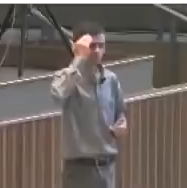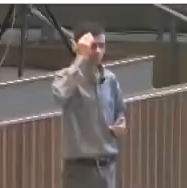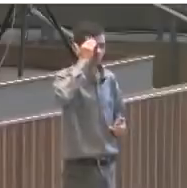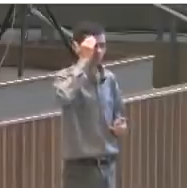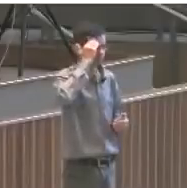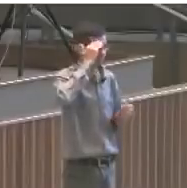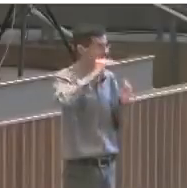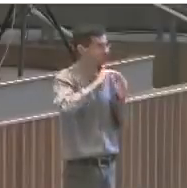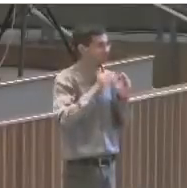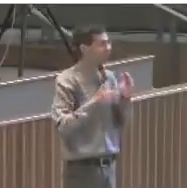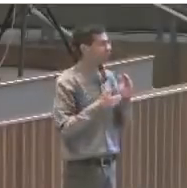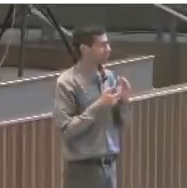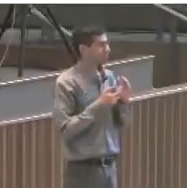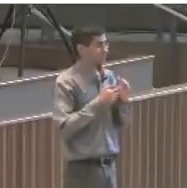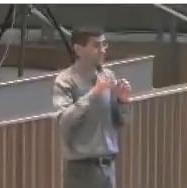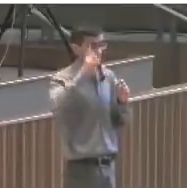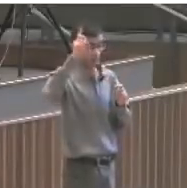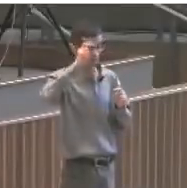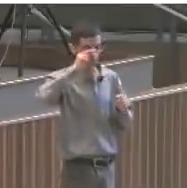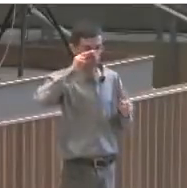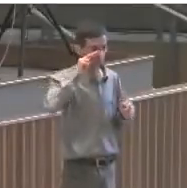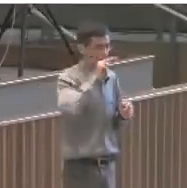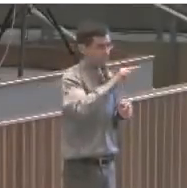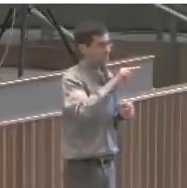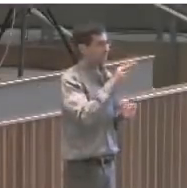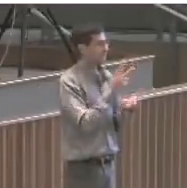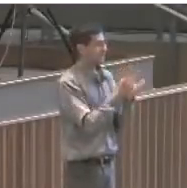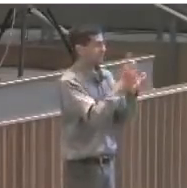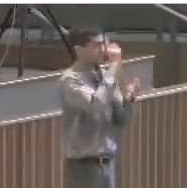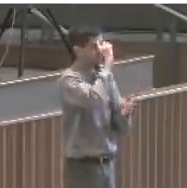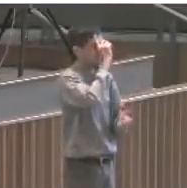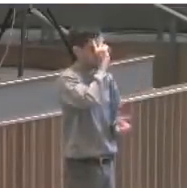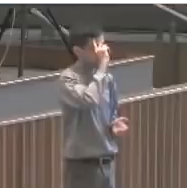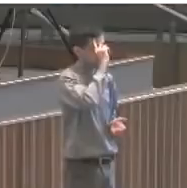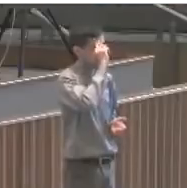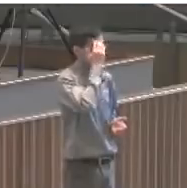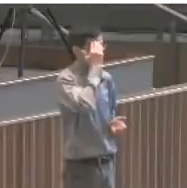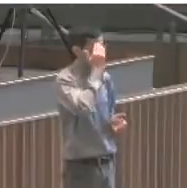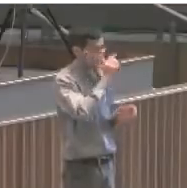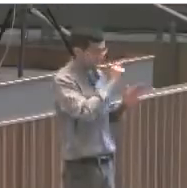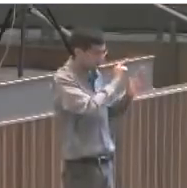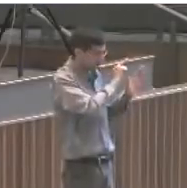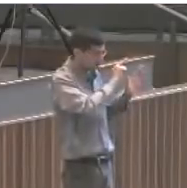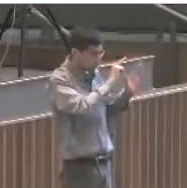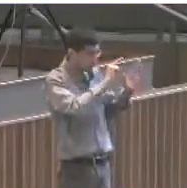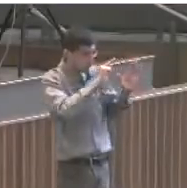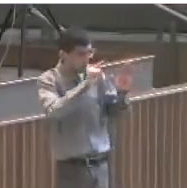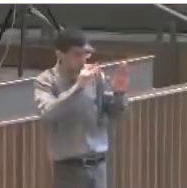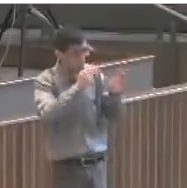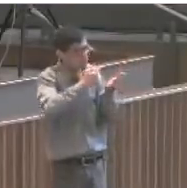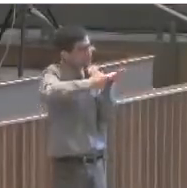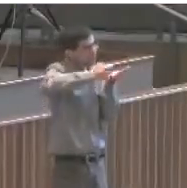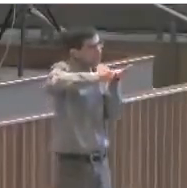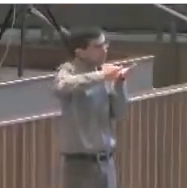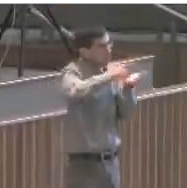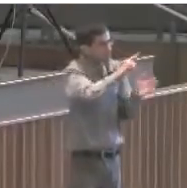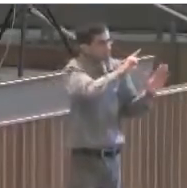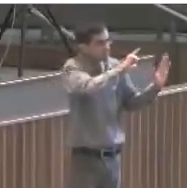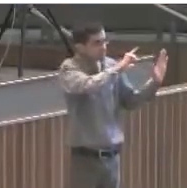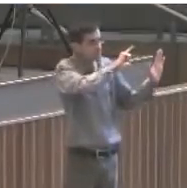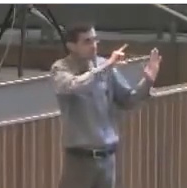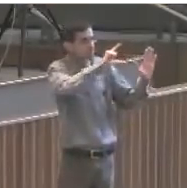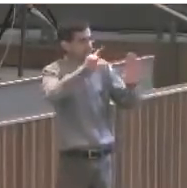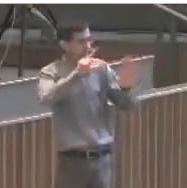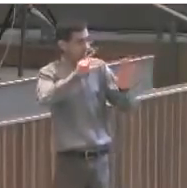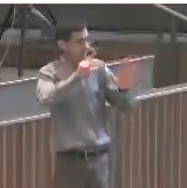quem os seus olhos sobre isso então olhe para sua semana olha os compromissos financeiros que você tem que